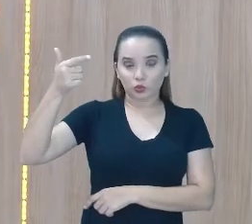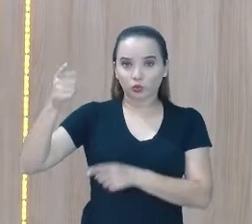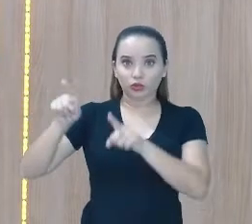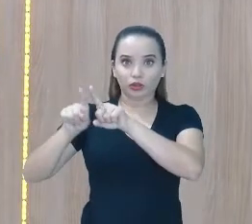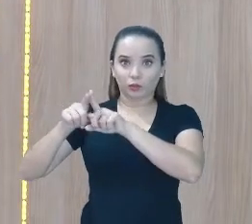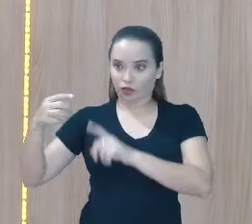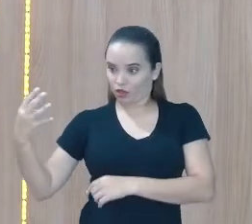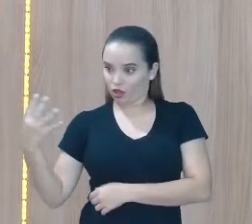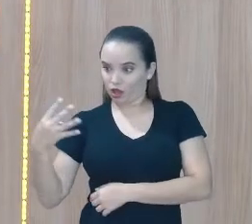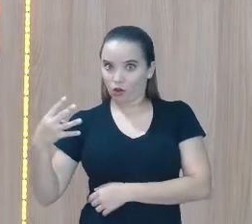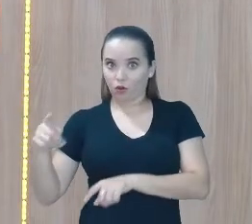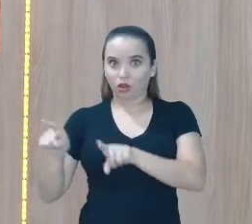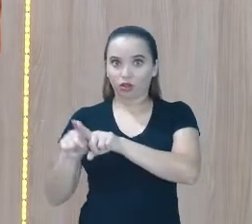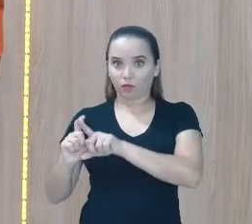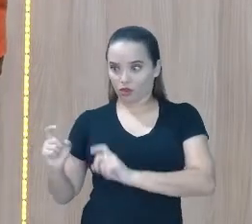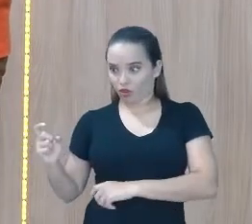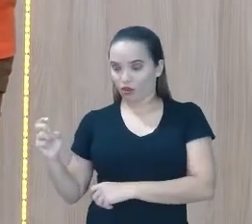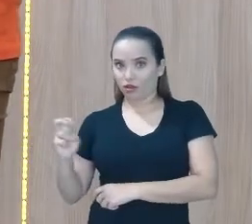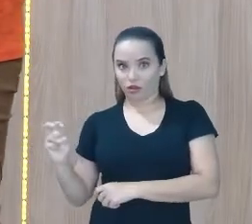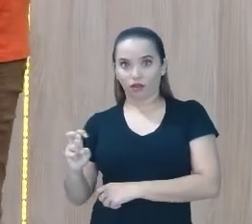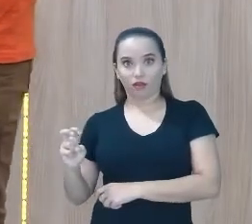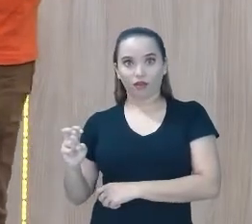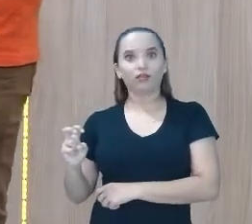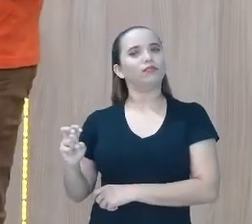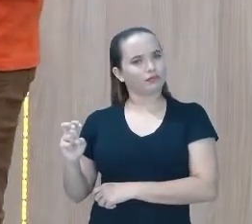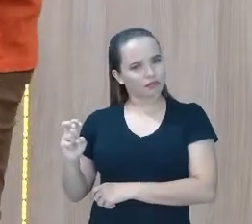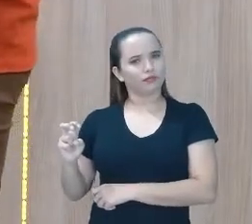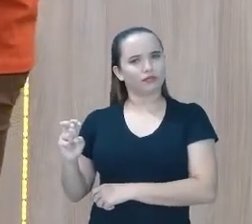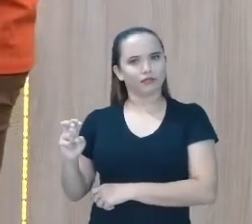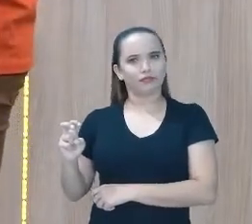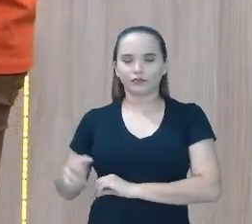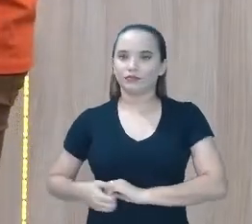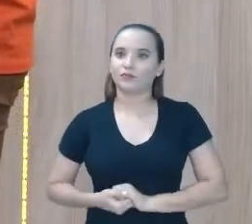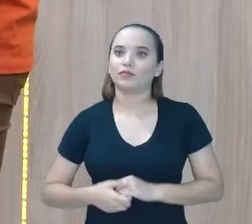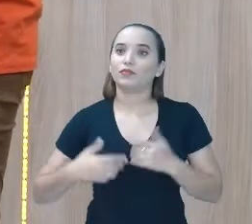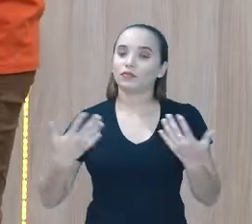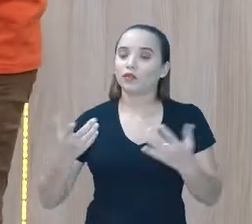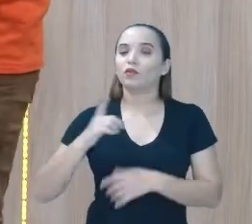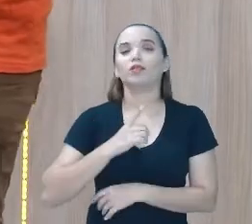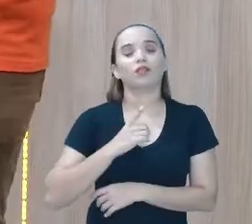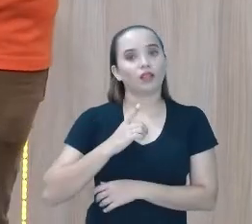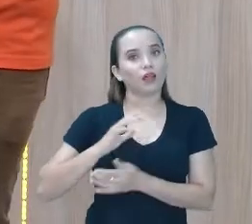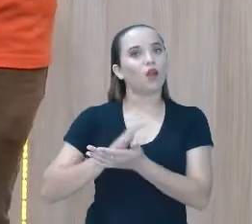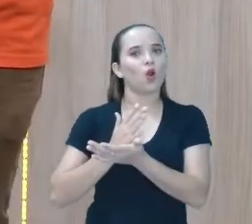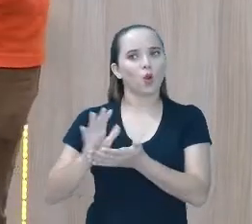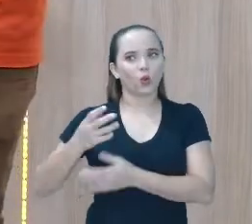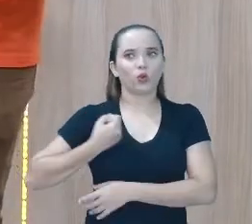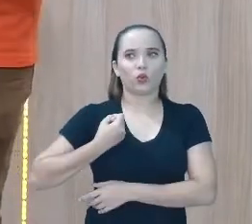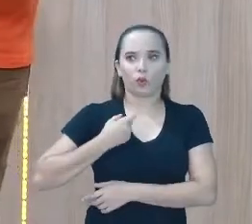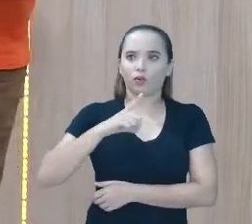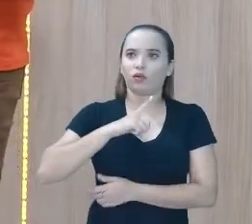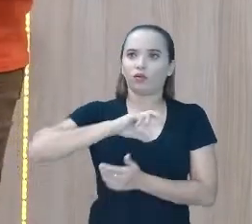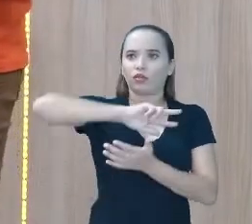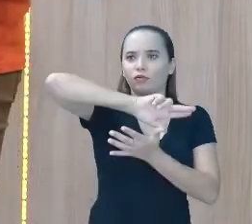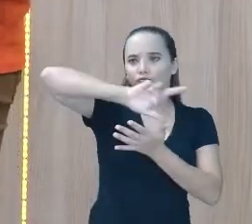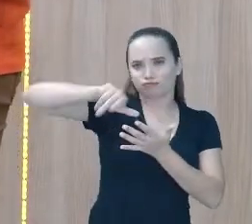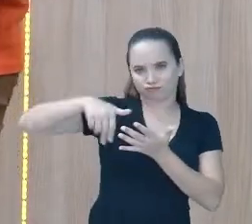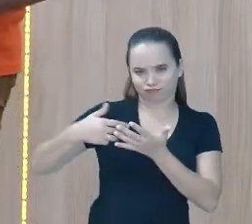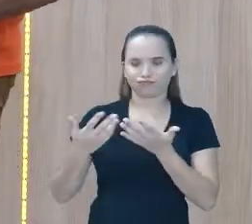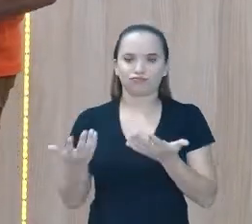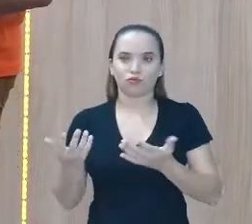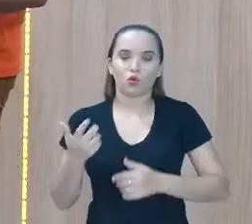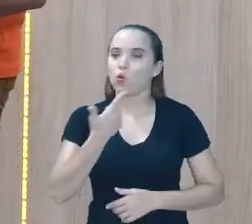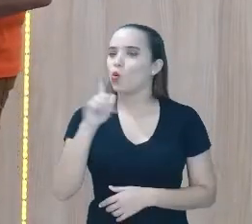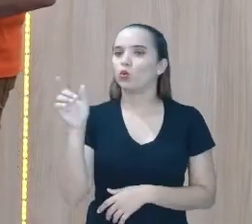quarta linha e tenho o 30 também na quinta linha, tá? Eu tenho valores aí que estão presentes em várias linhas ao mesmo tempo.